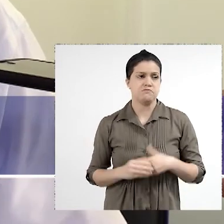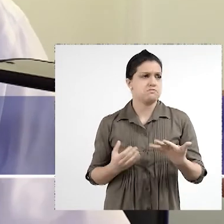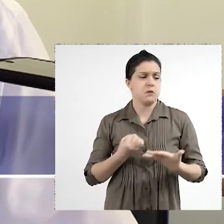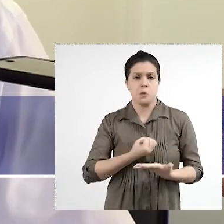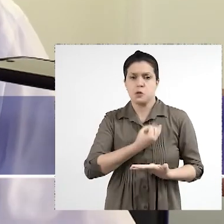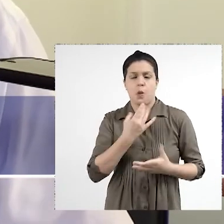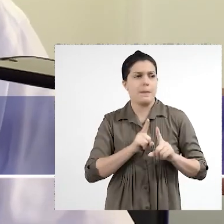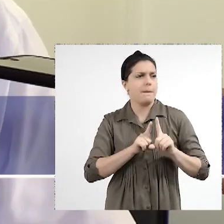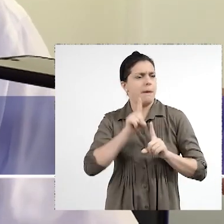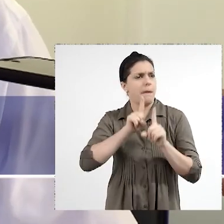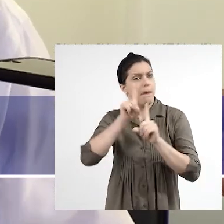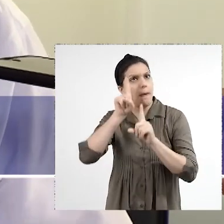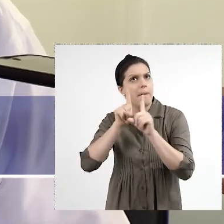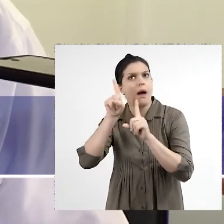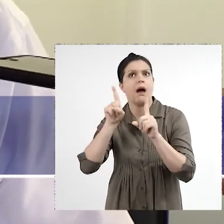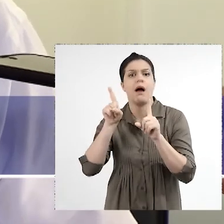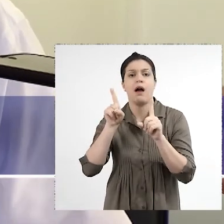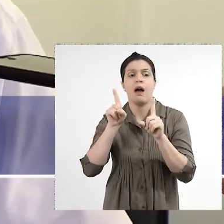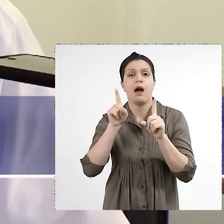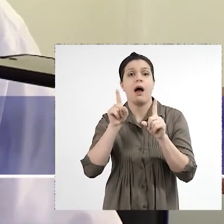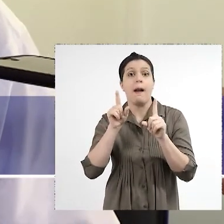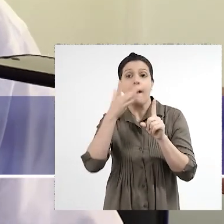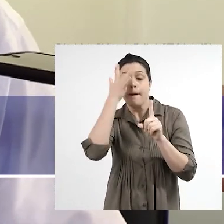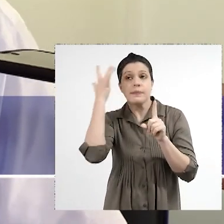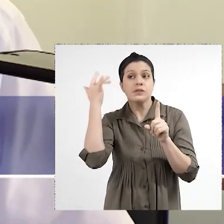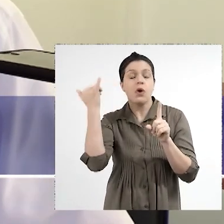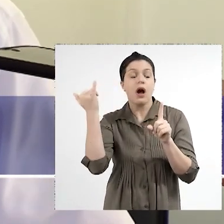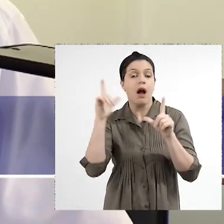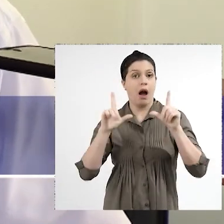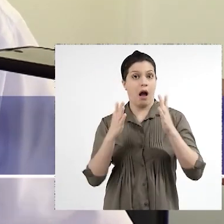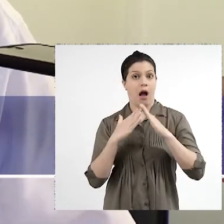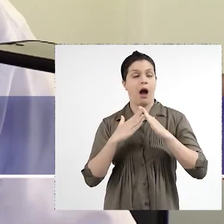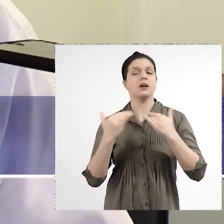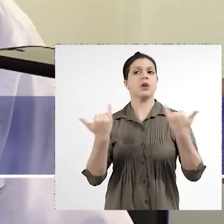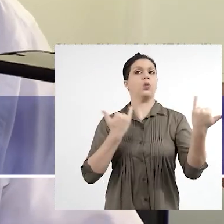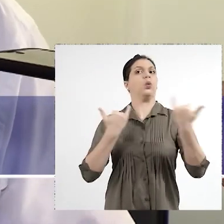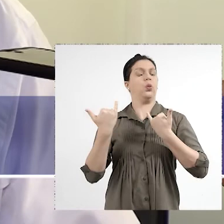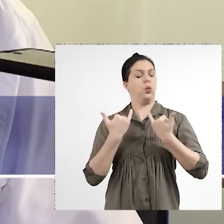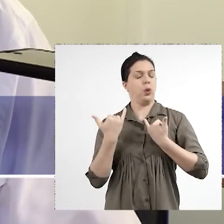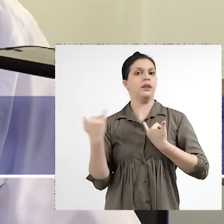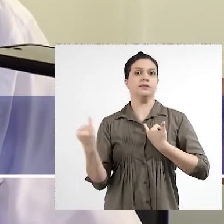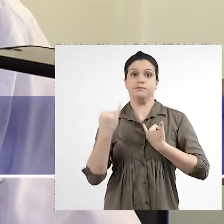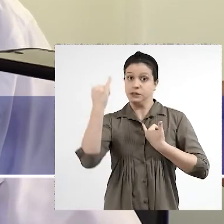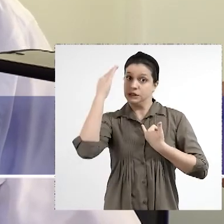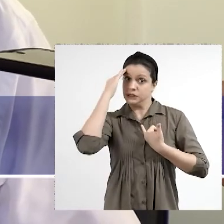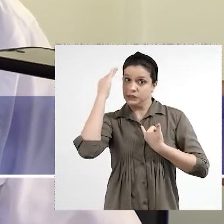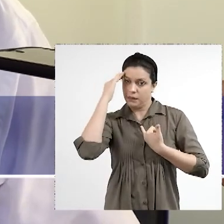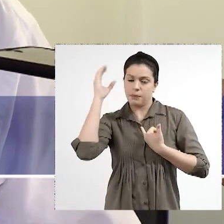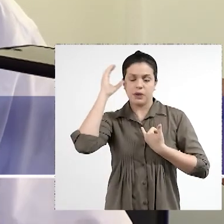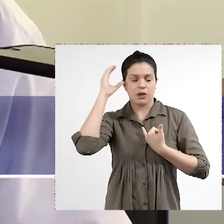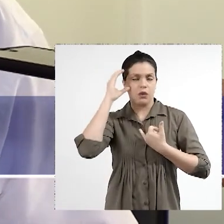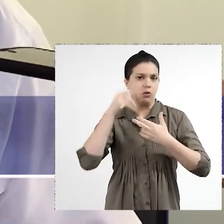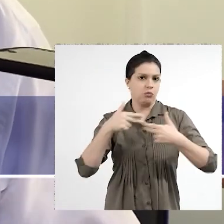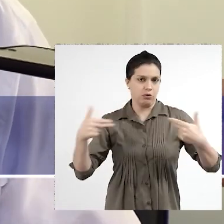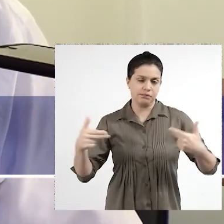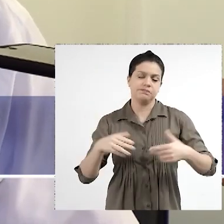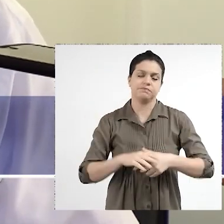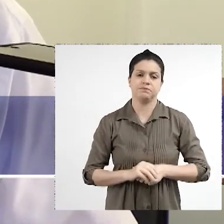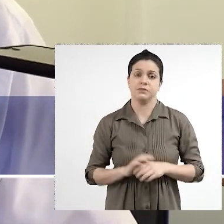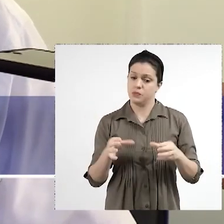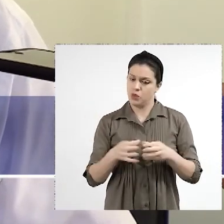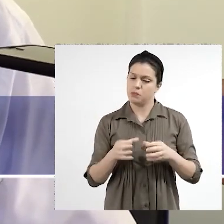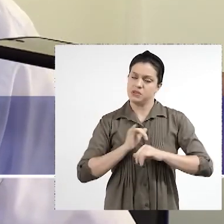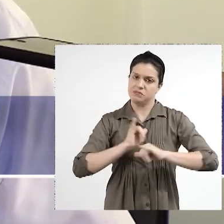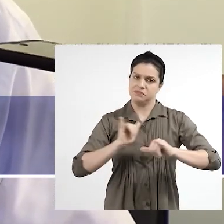notícias sobre números, dados, e ela vai estar informada sobre isso. Então é muito importante